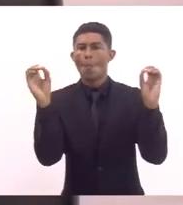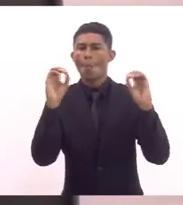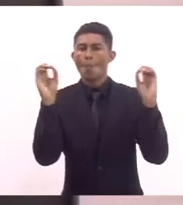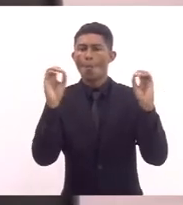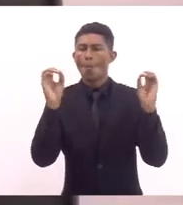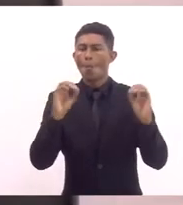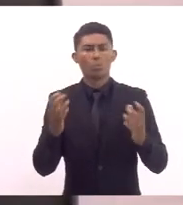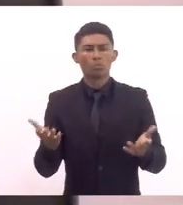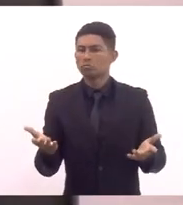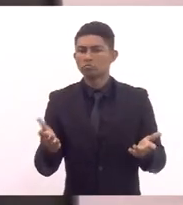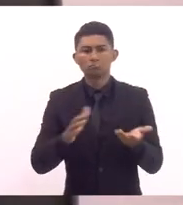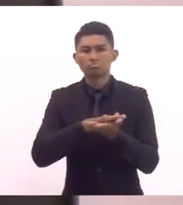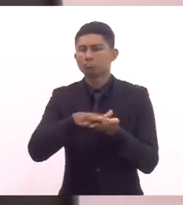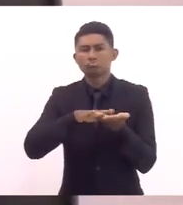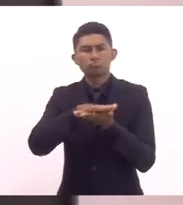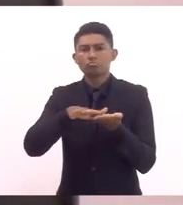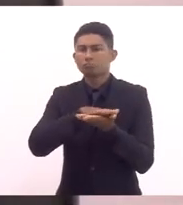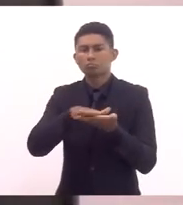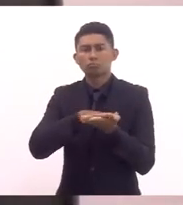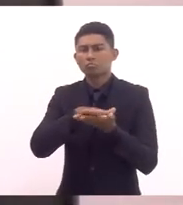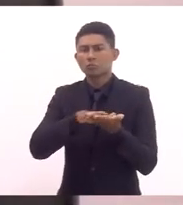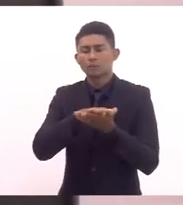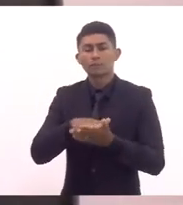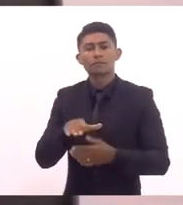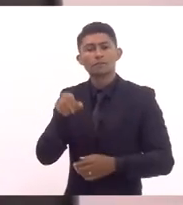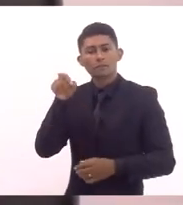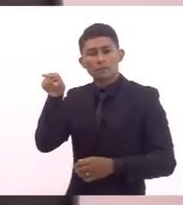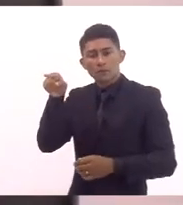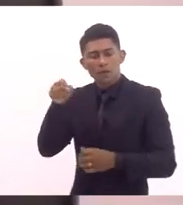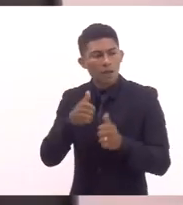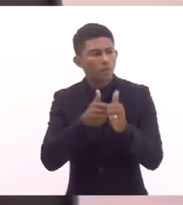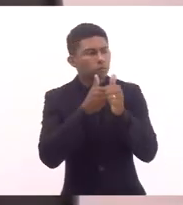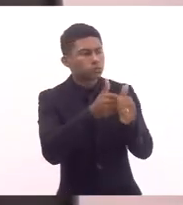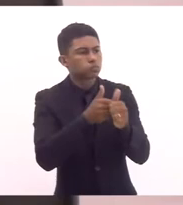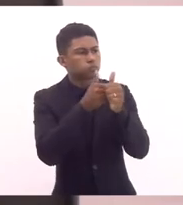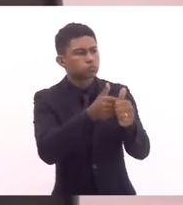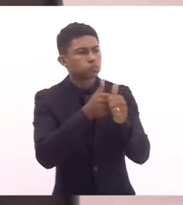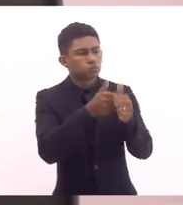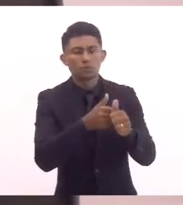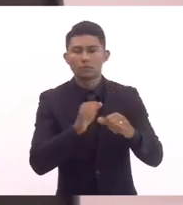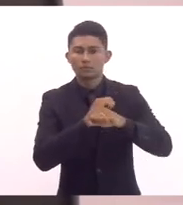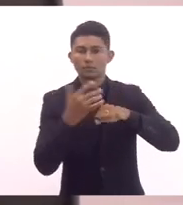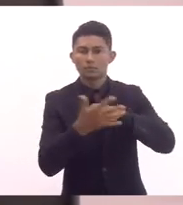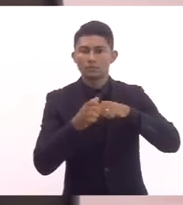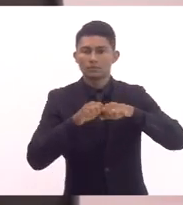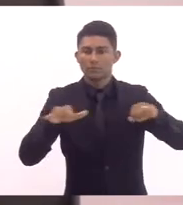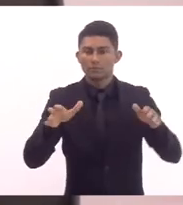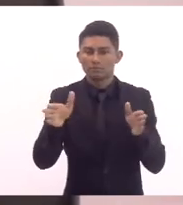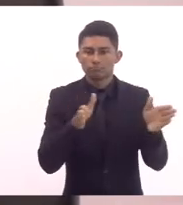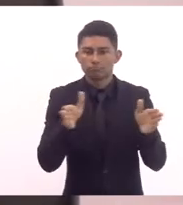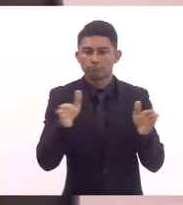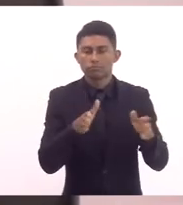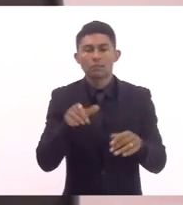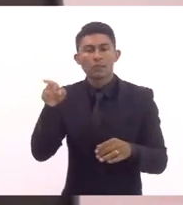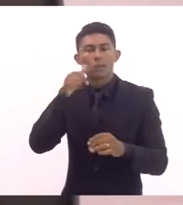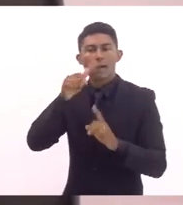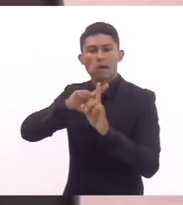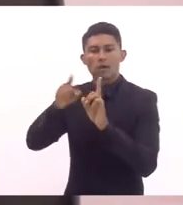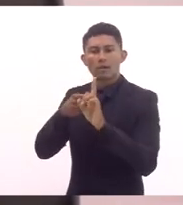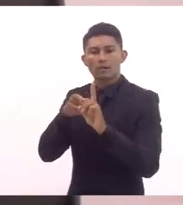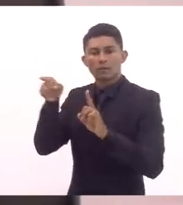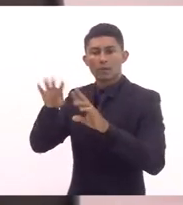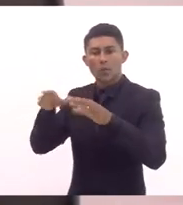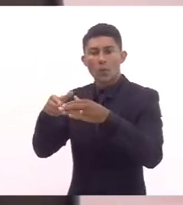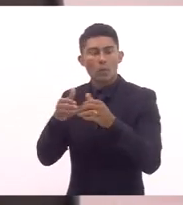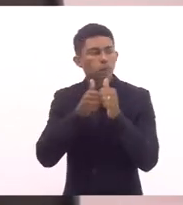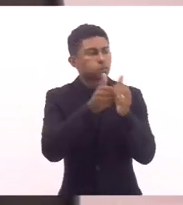não houve morte da gestante que foram acompanhadas nem no período da pandemia da gestante que foram acompanhadas pela